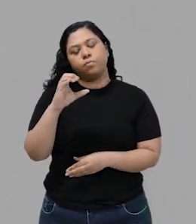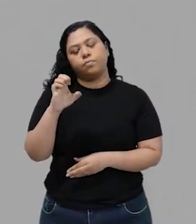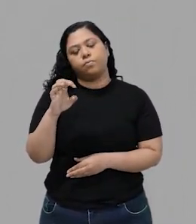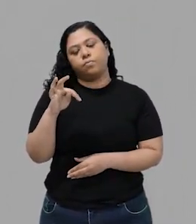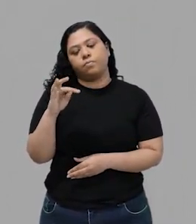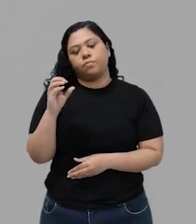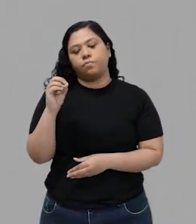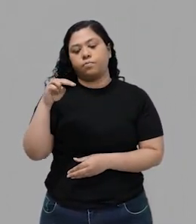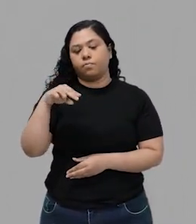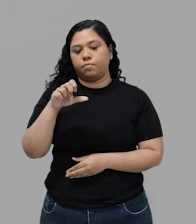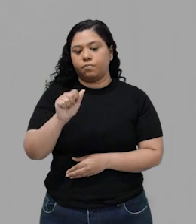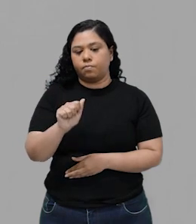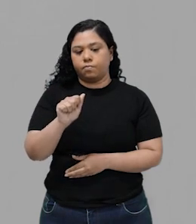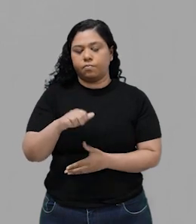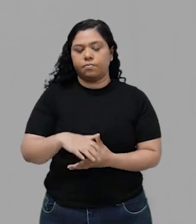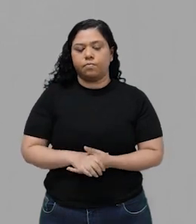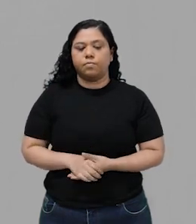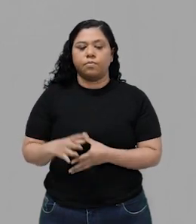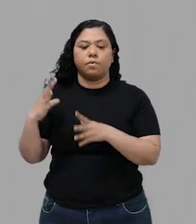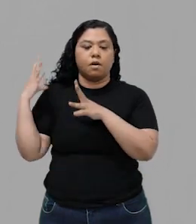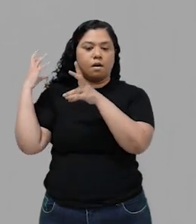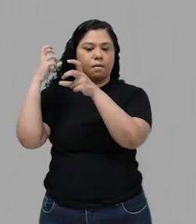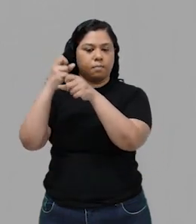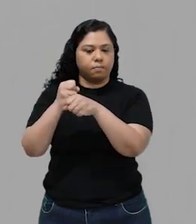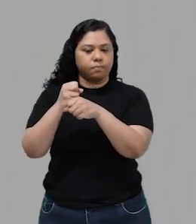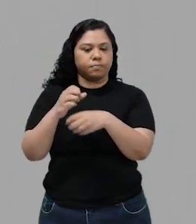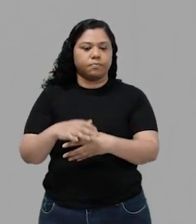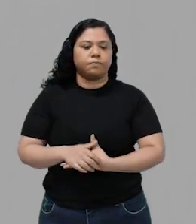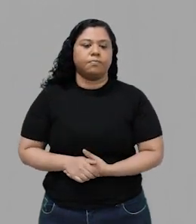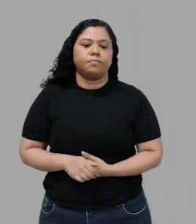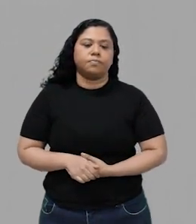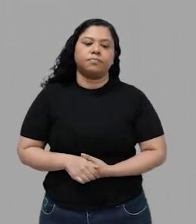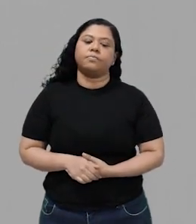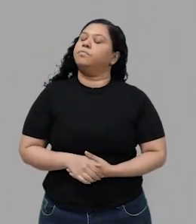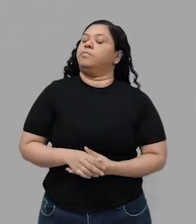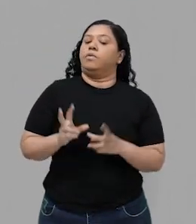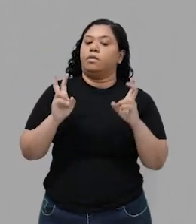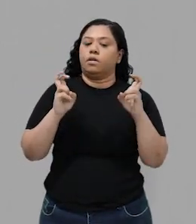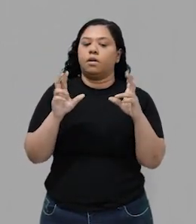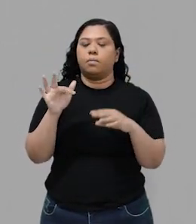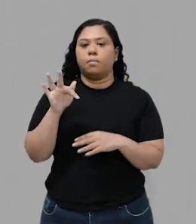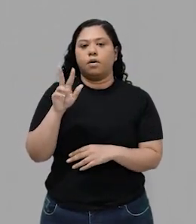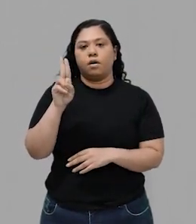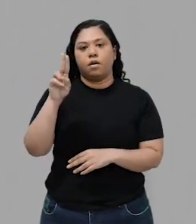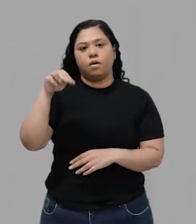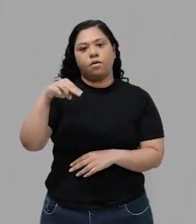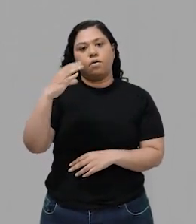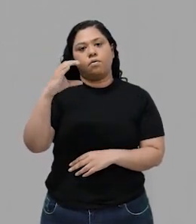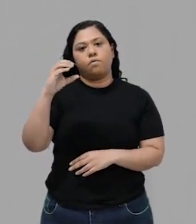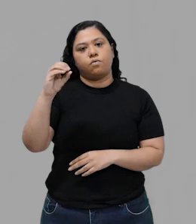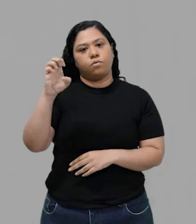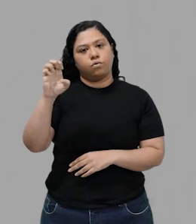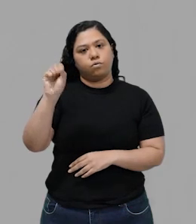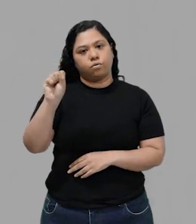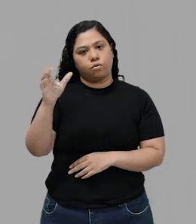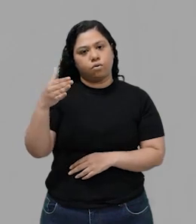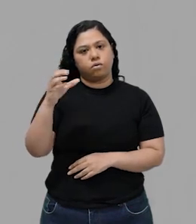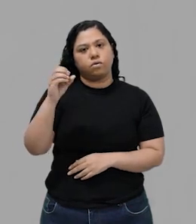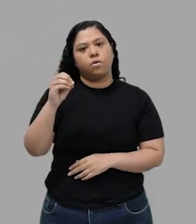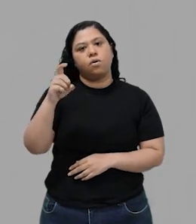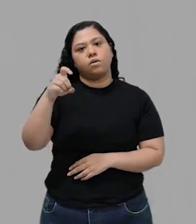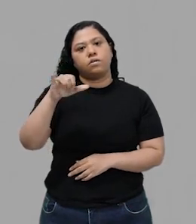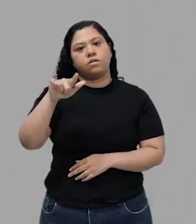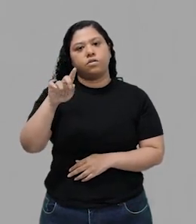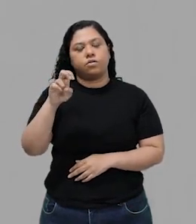cetona, ok? Vamos recapitular. Funções oxigenadas do tipo aldeído. Grupo